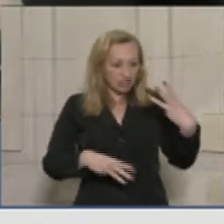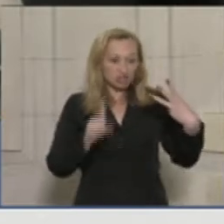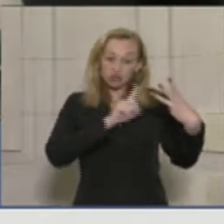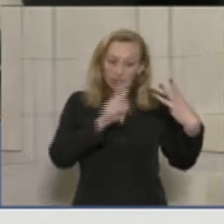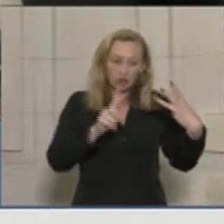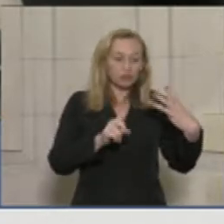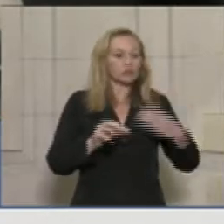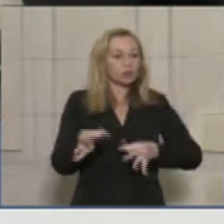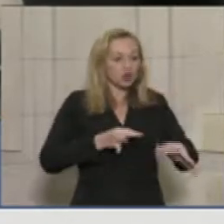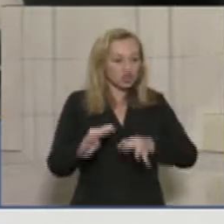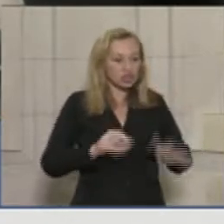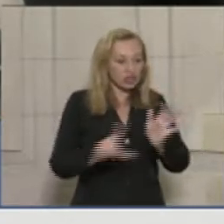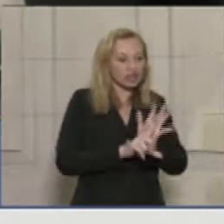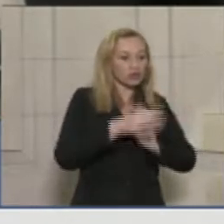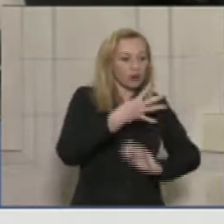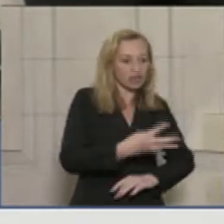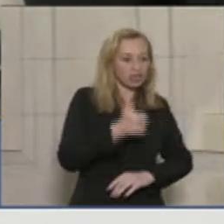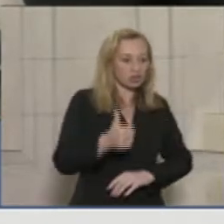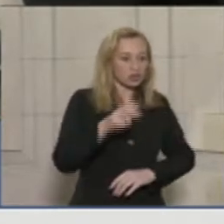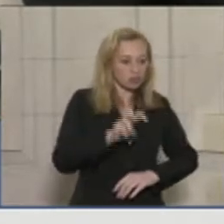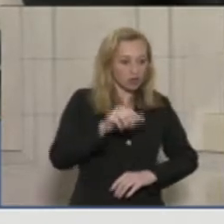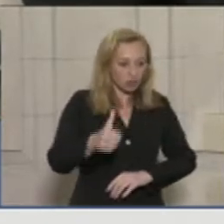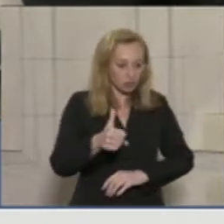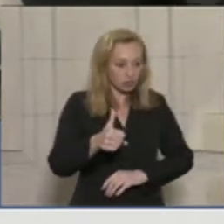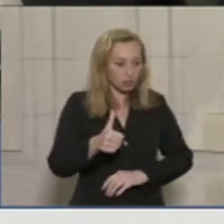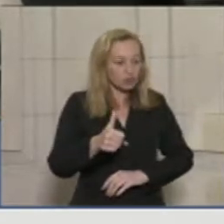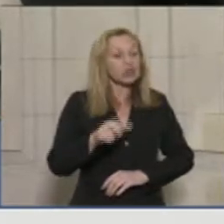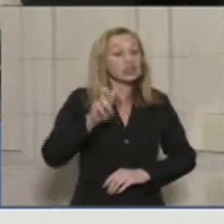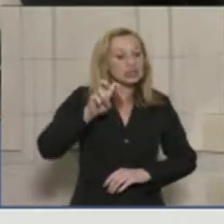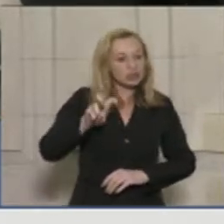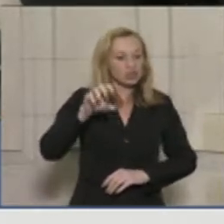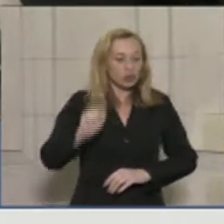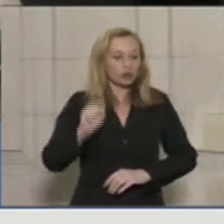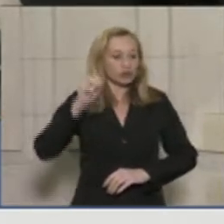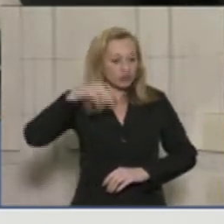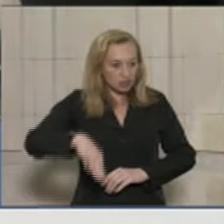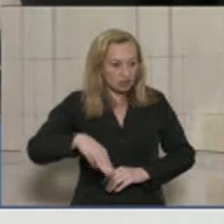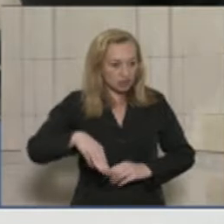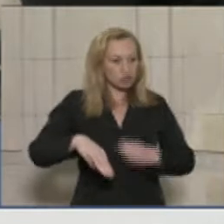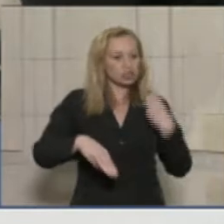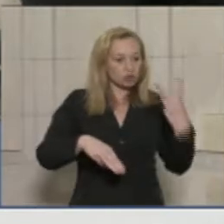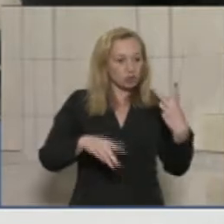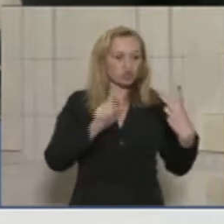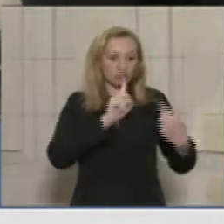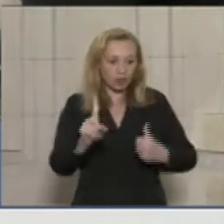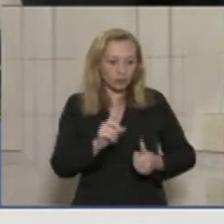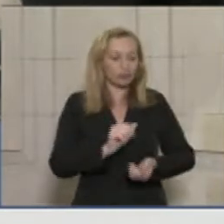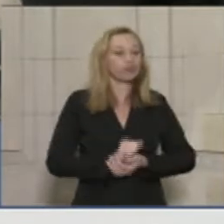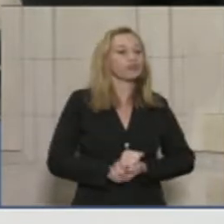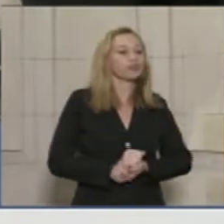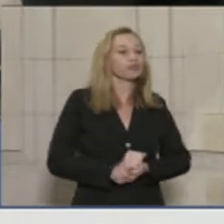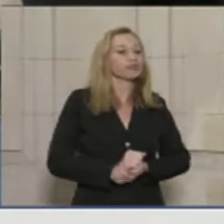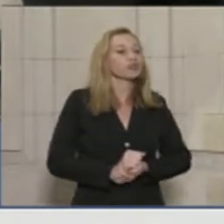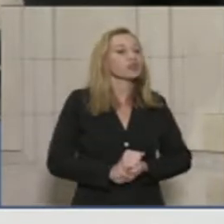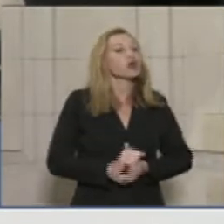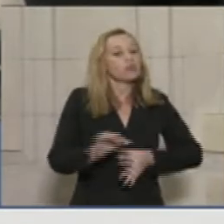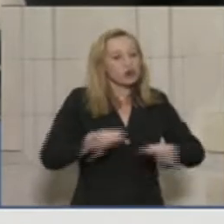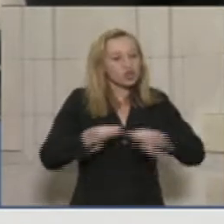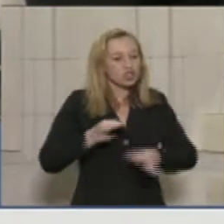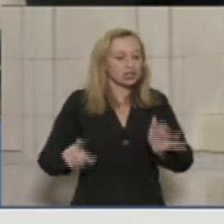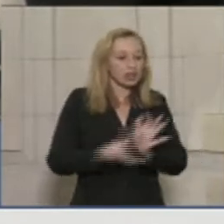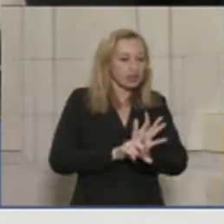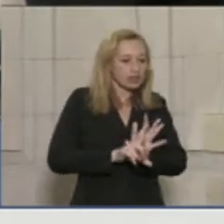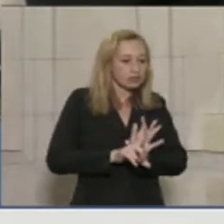lei 4151, 58 sim e 2 não. Projeto